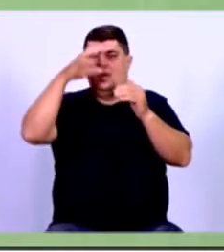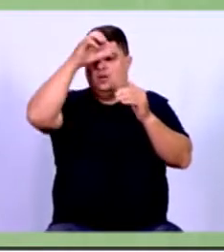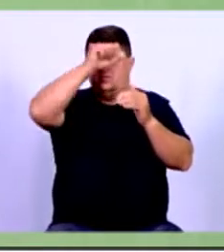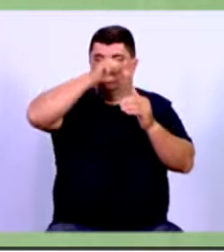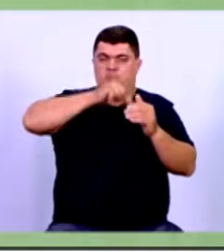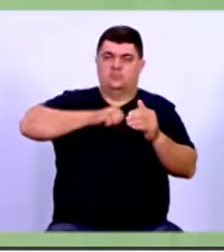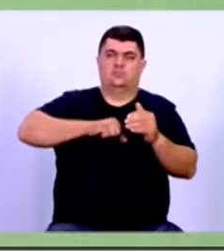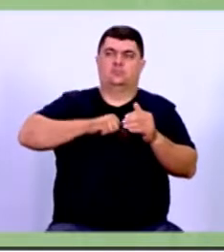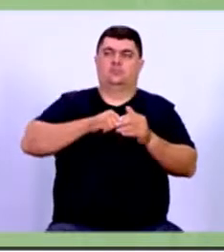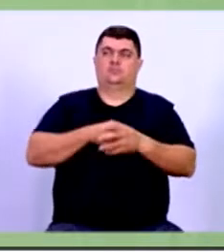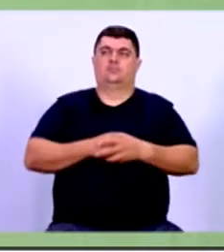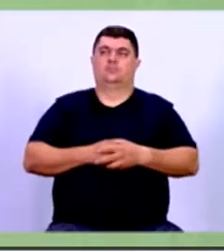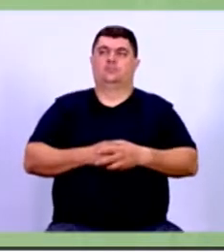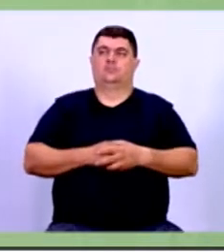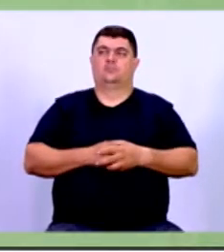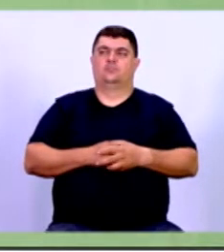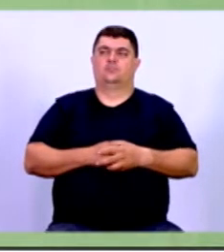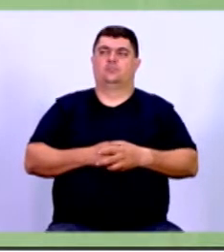parte teórica,